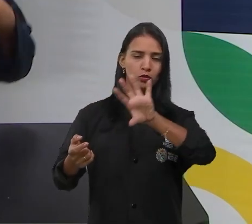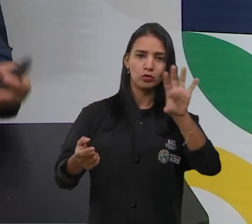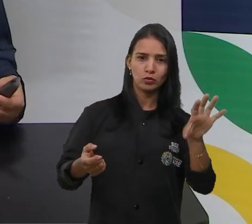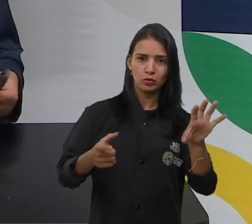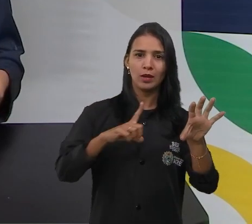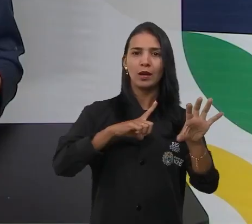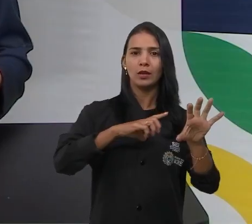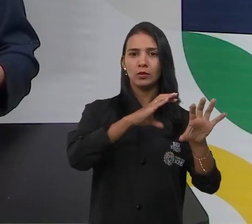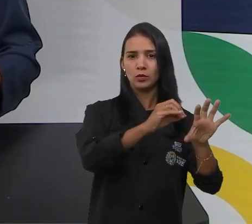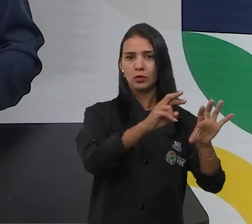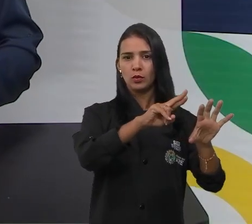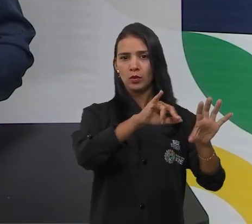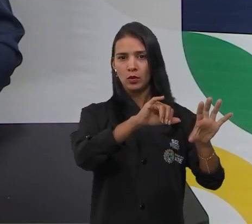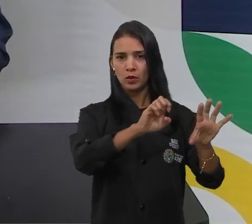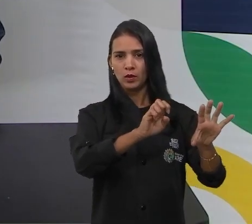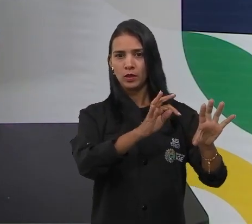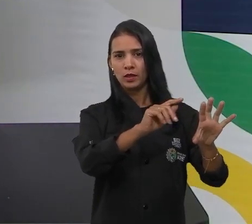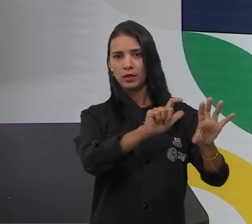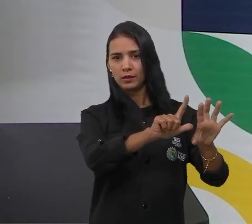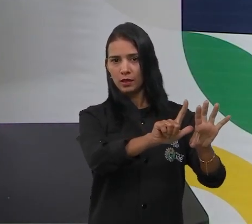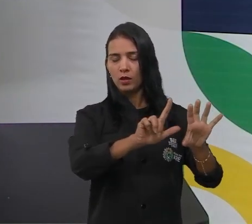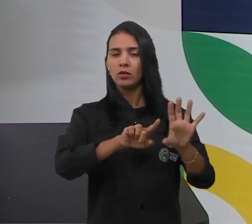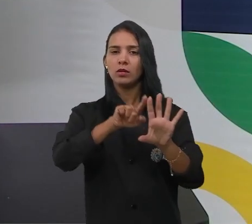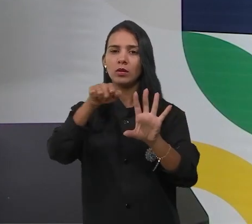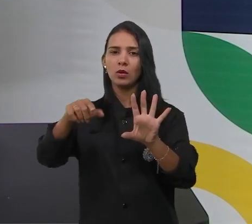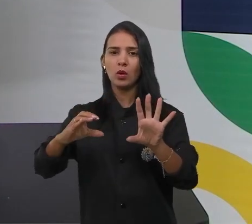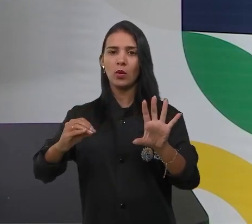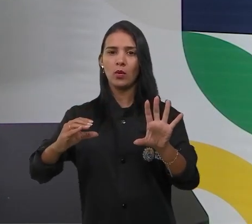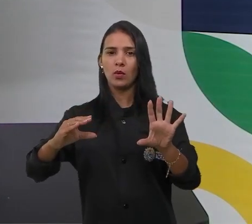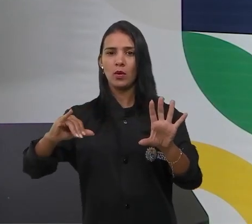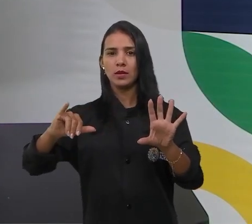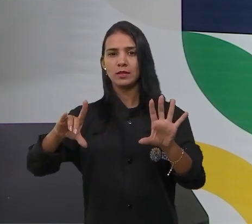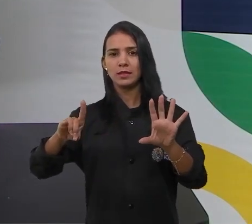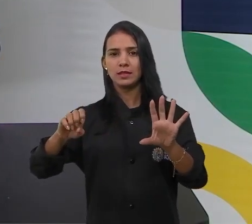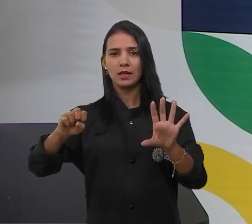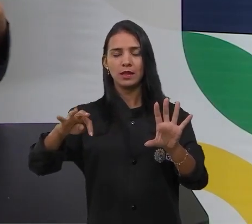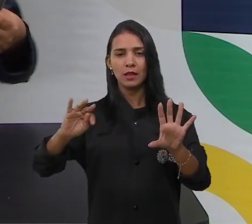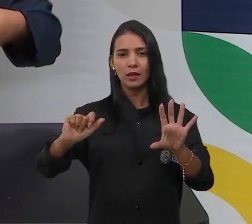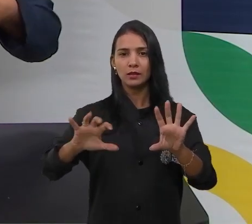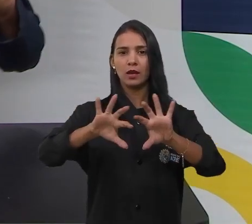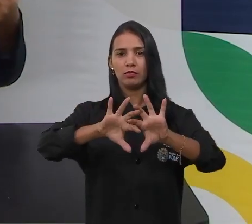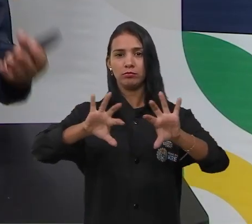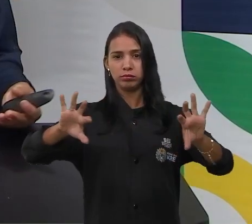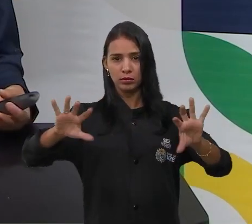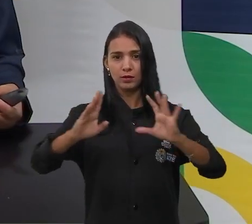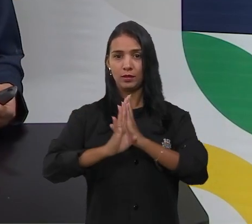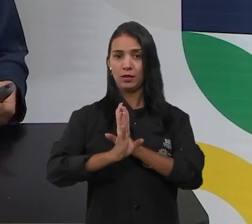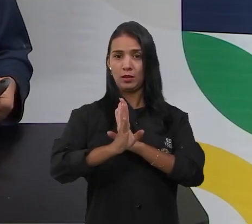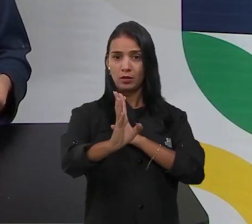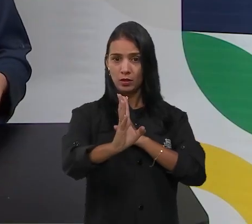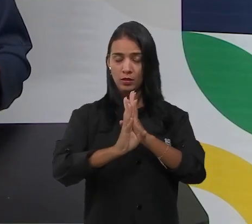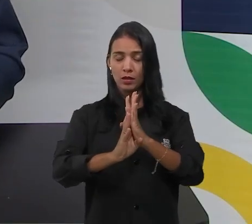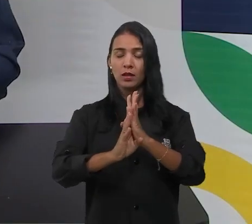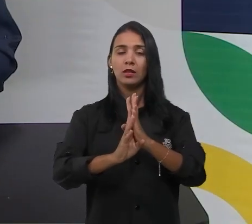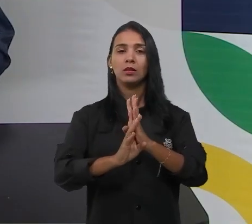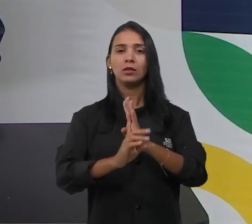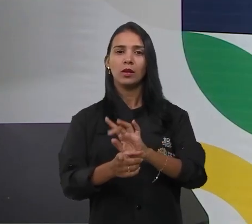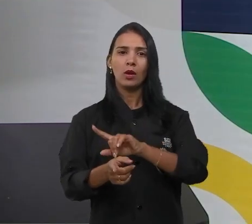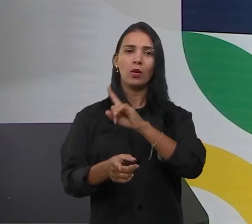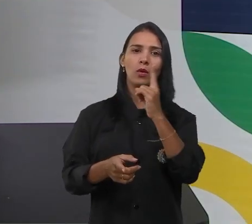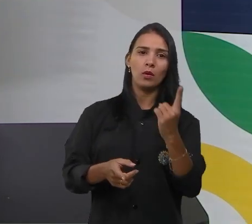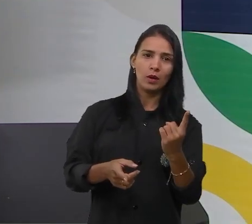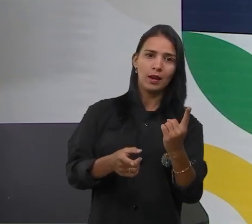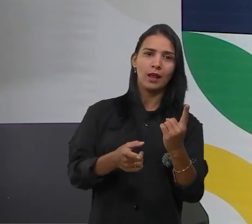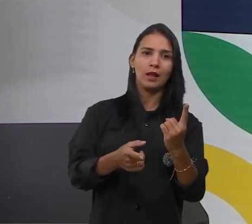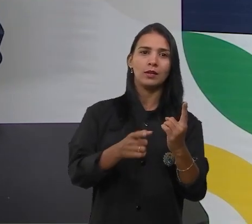lado oriental e do outro lado nós tínhamos o lado ocidental. Um lado representado pelo socialismo, o outro